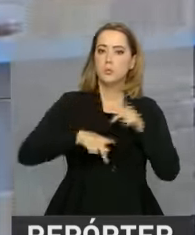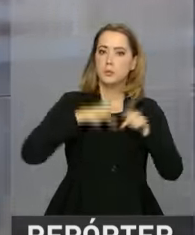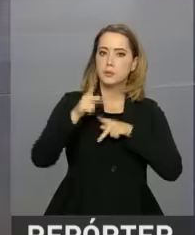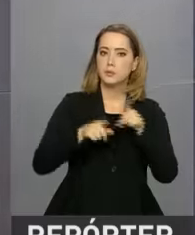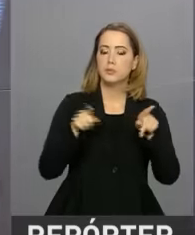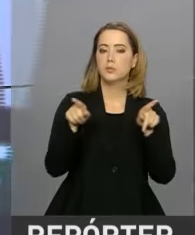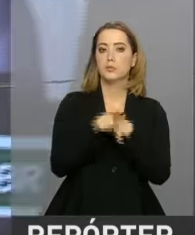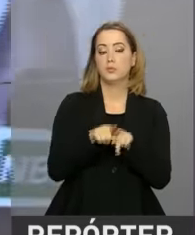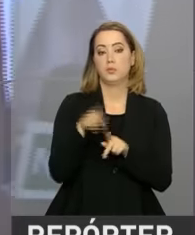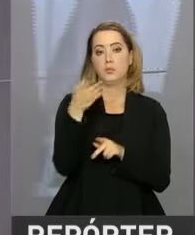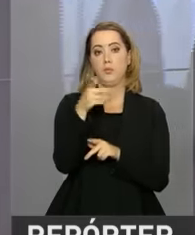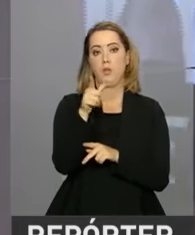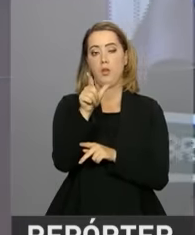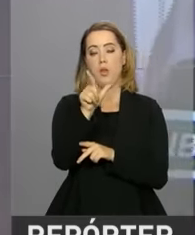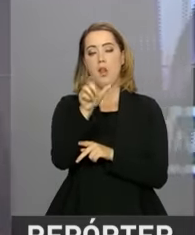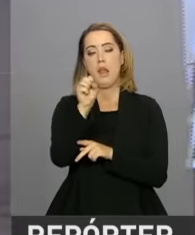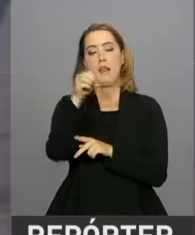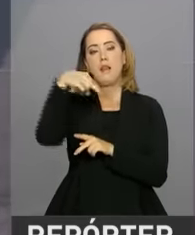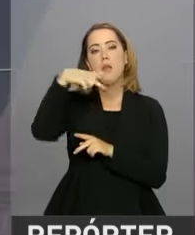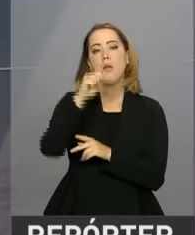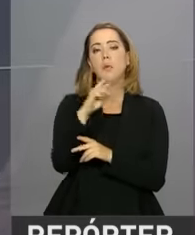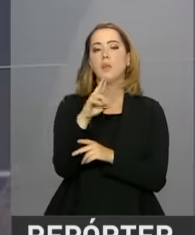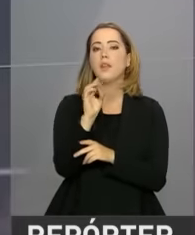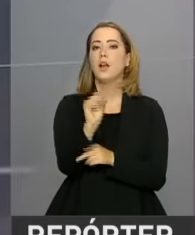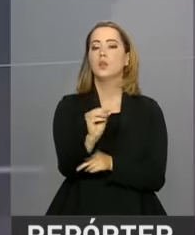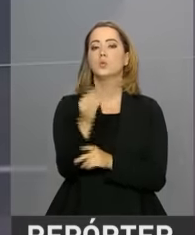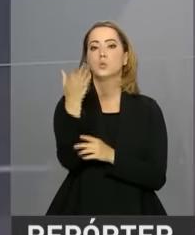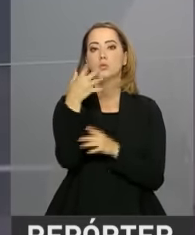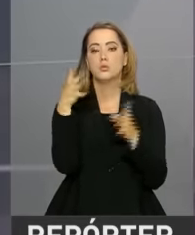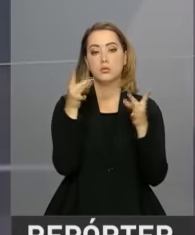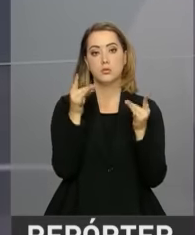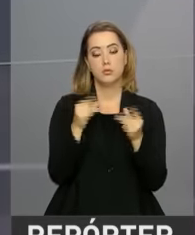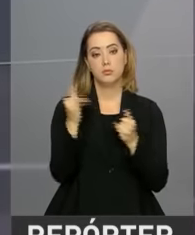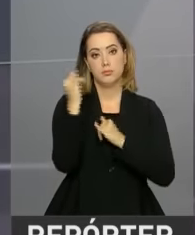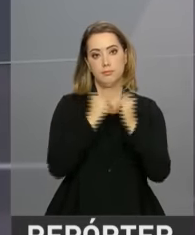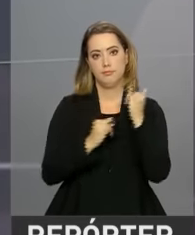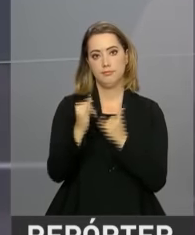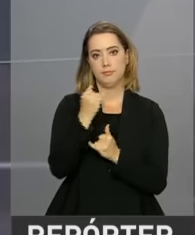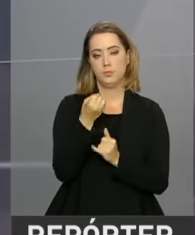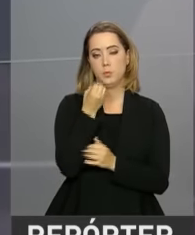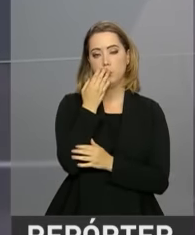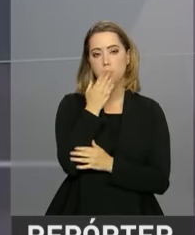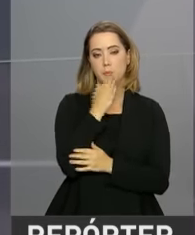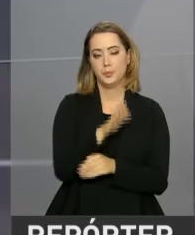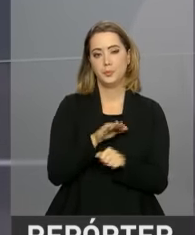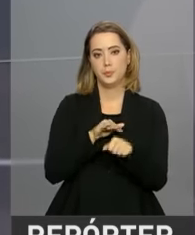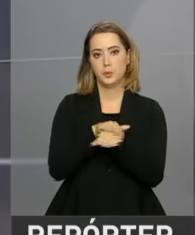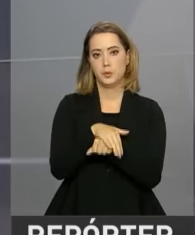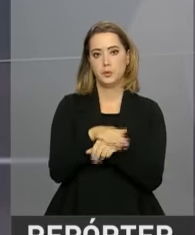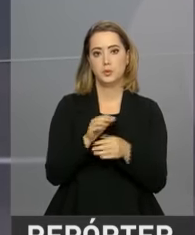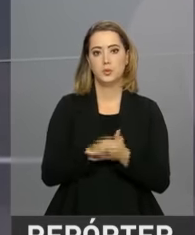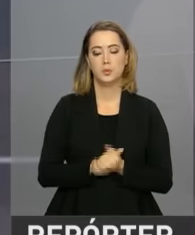ao vivo, direto a São Paulo, conversar com o Leonardo Meira, que tem as informações para a gente. Boa noite, Leonardo.